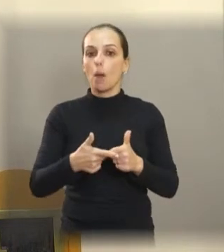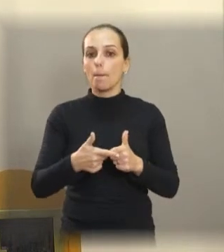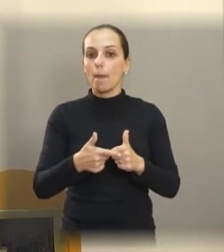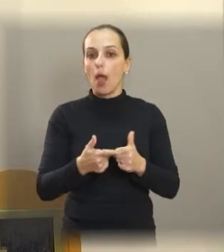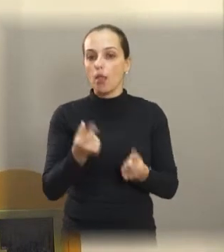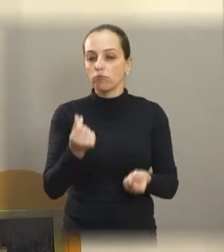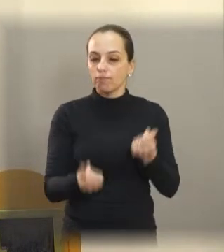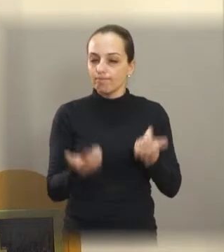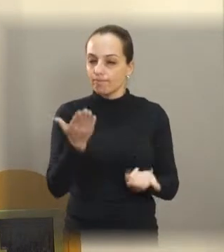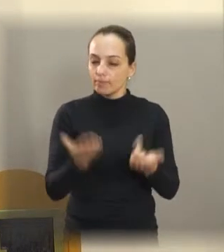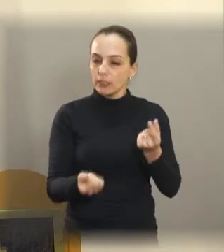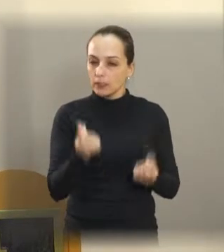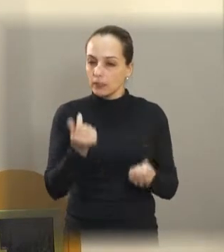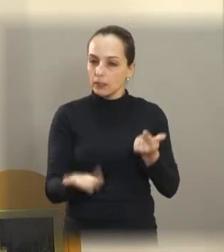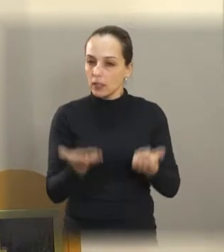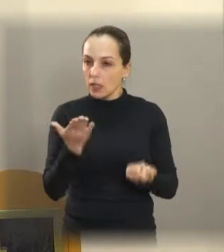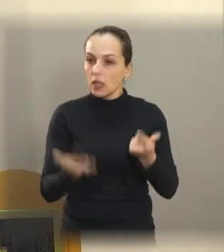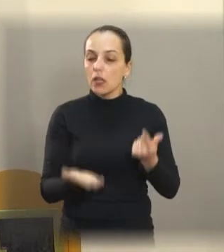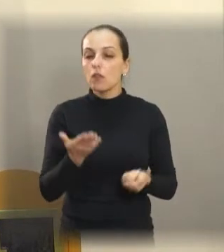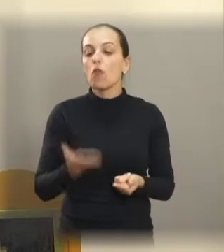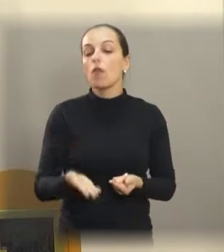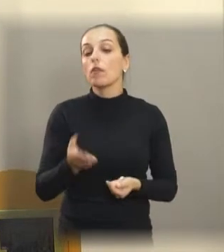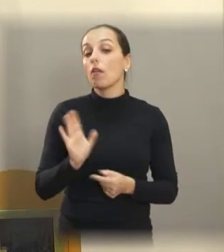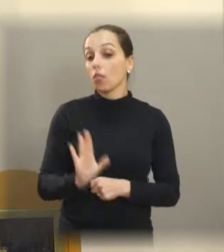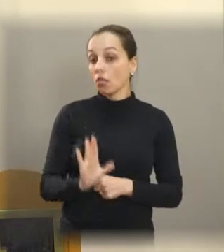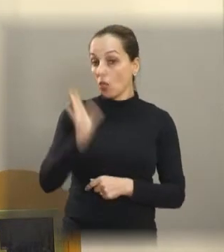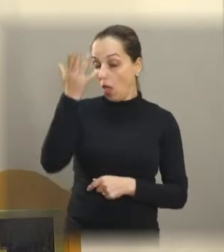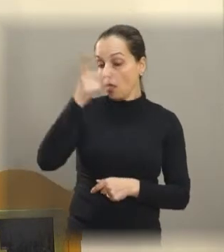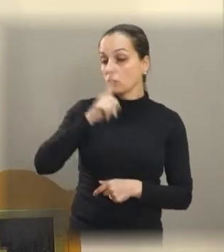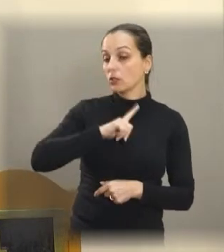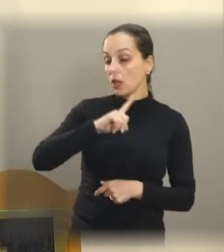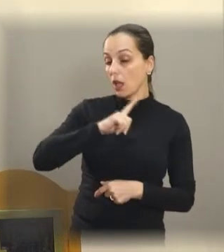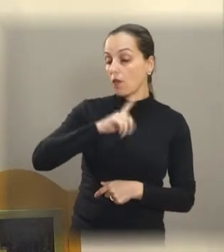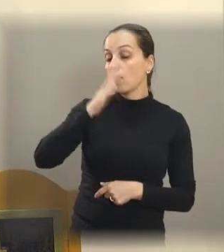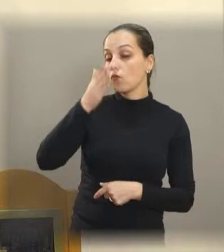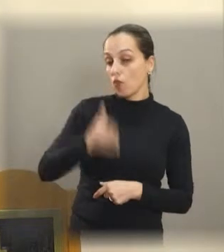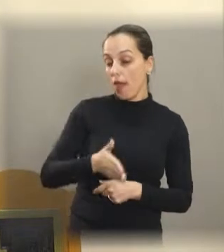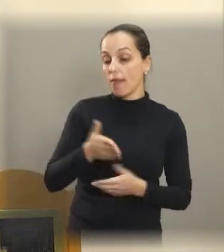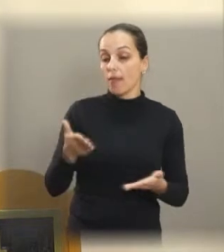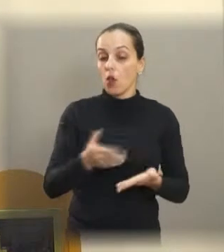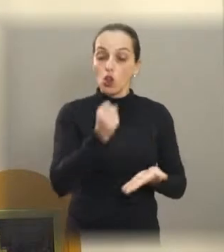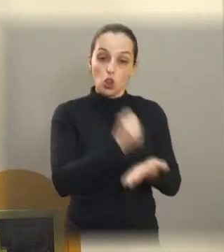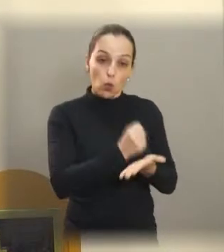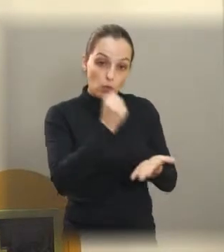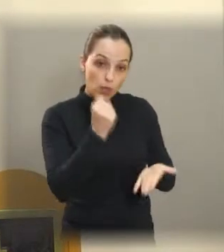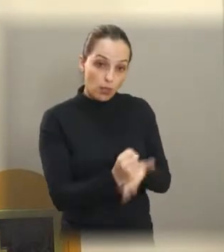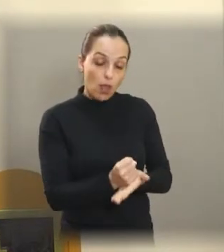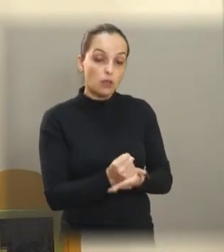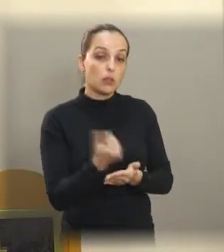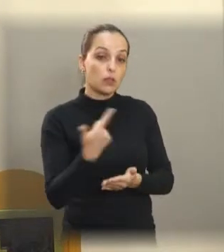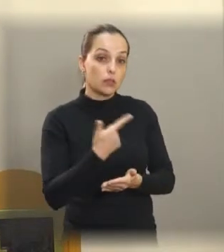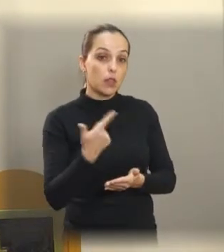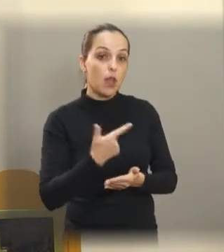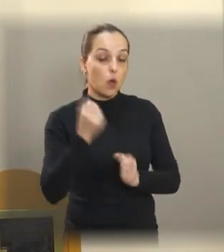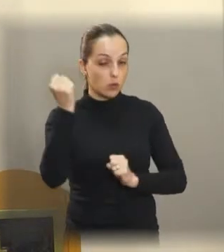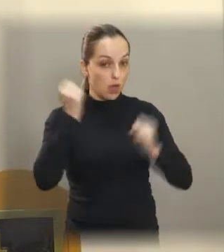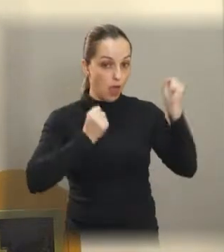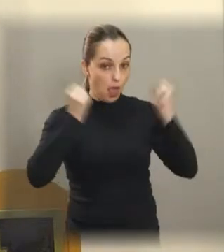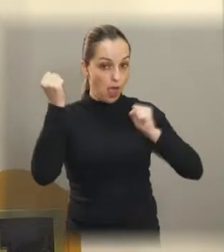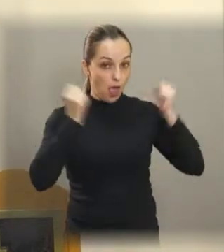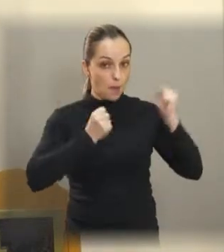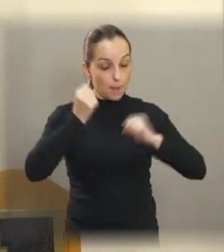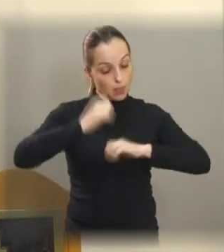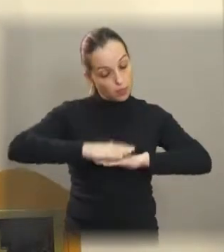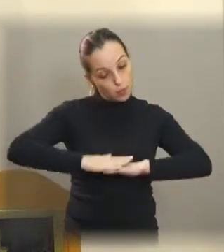licitação, esse que já aconteceu, está à via de contratação de uma segunda empresa para fazer a realização